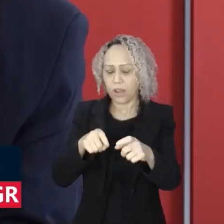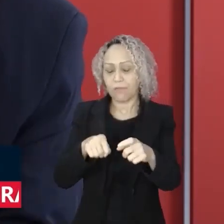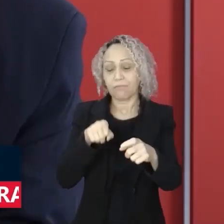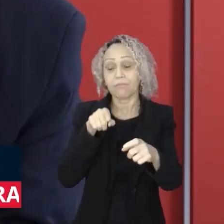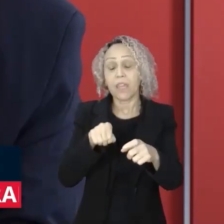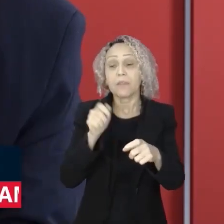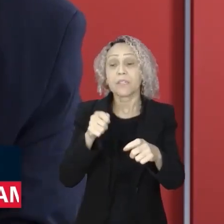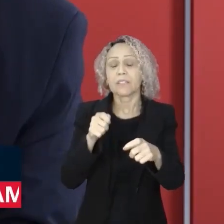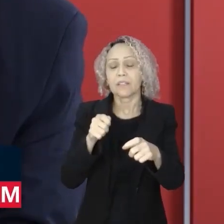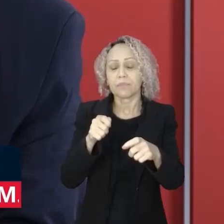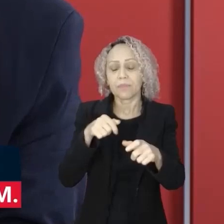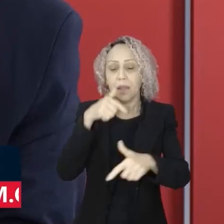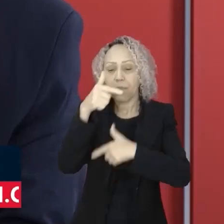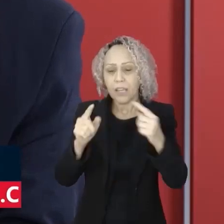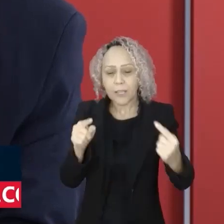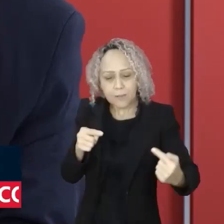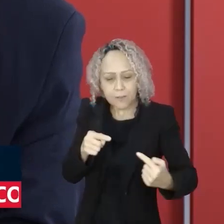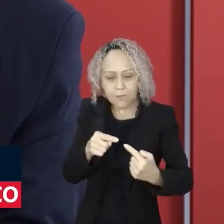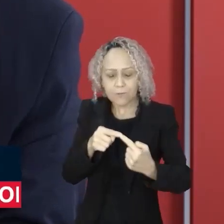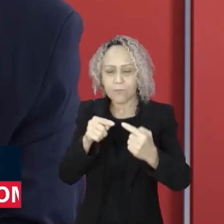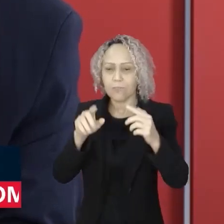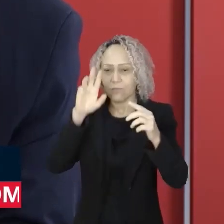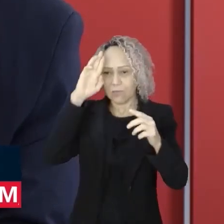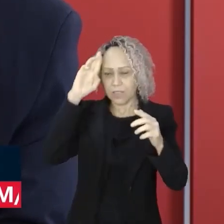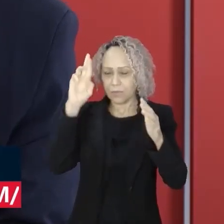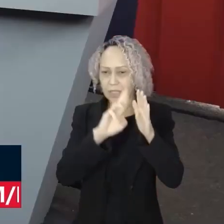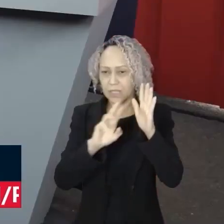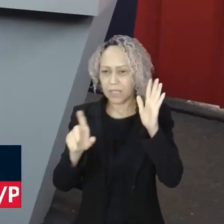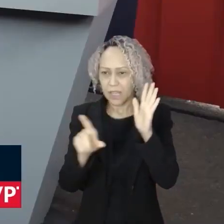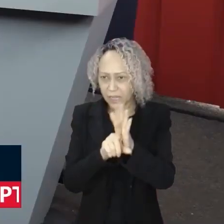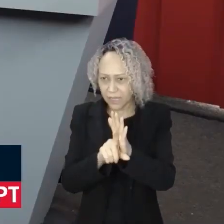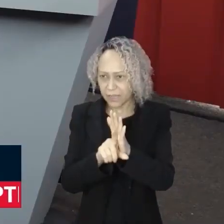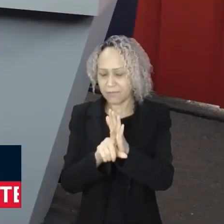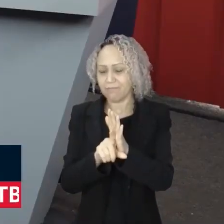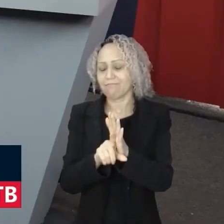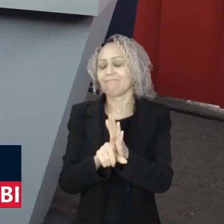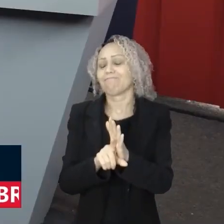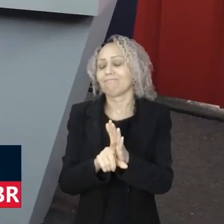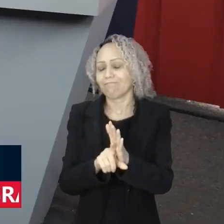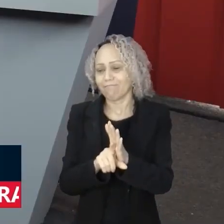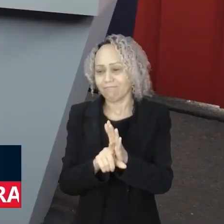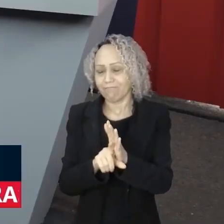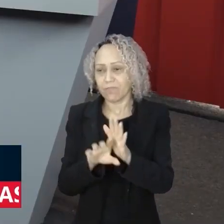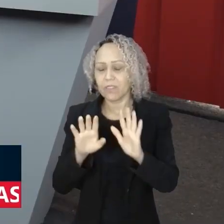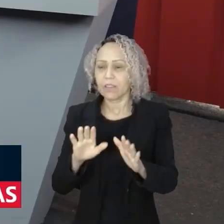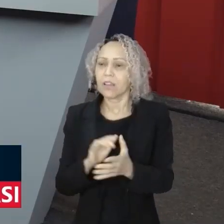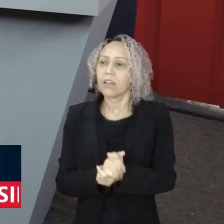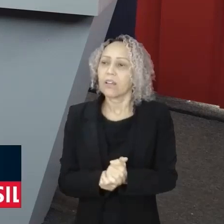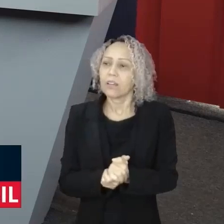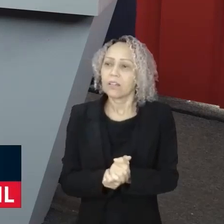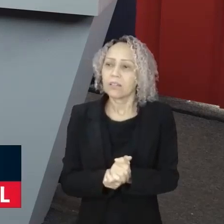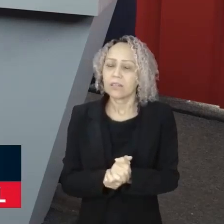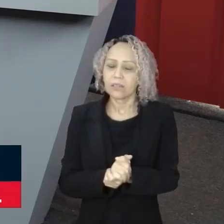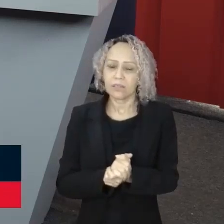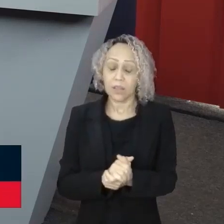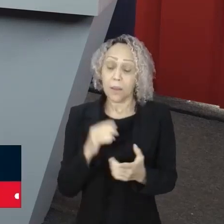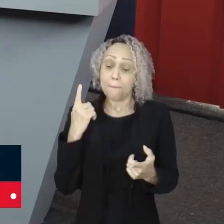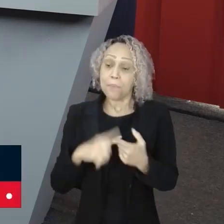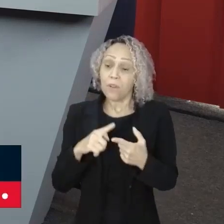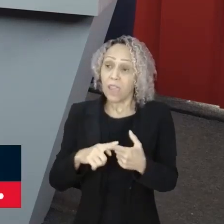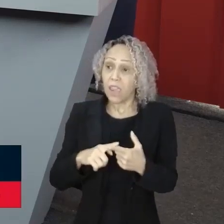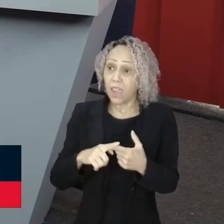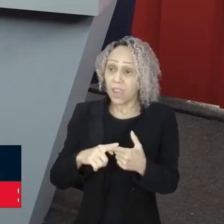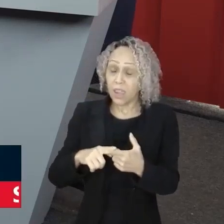porque o mercado externo, europeu principalmente, que é o grande mercado consumidor, eles já estão dizendo, nós não vamos mais comprar quem